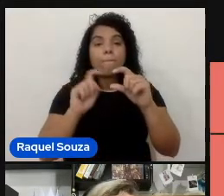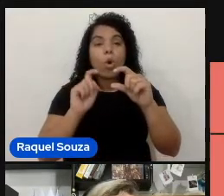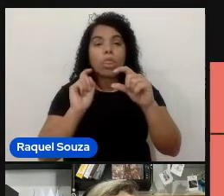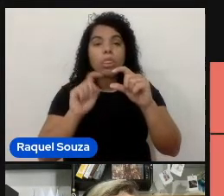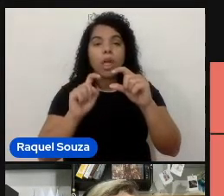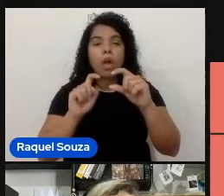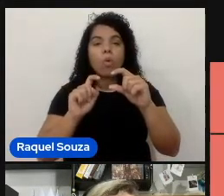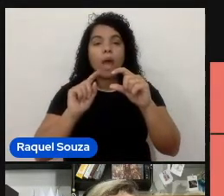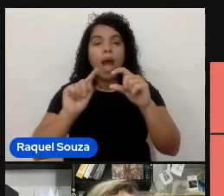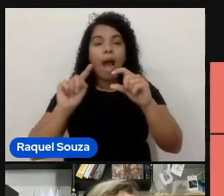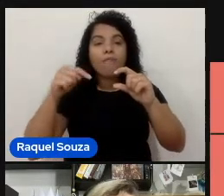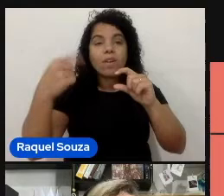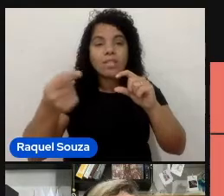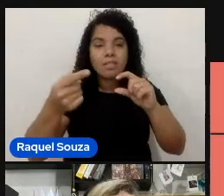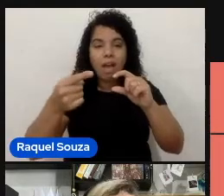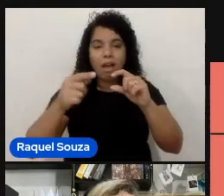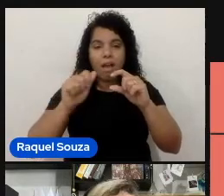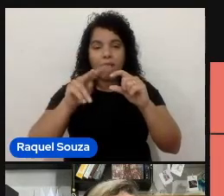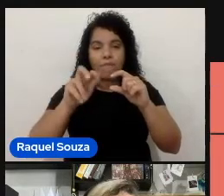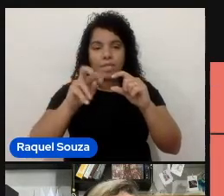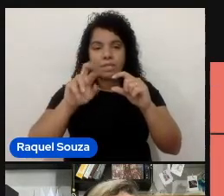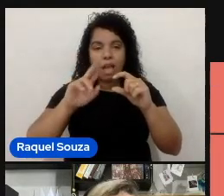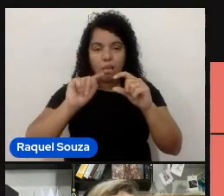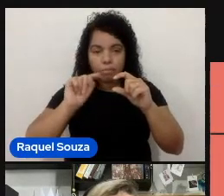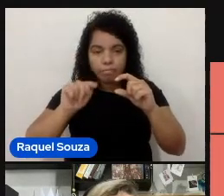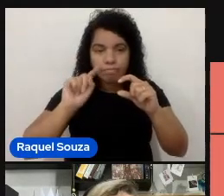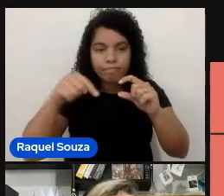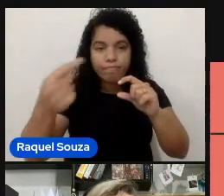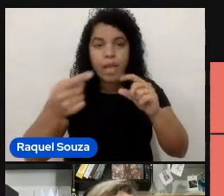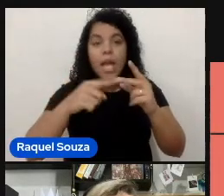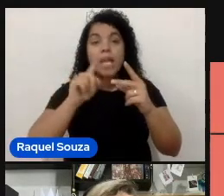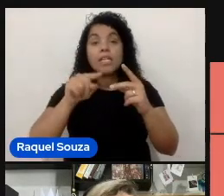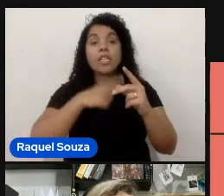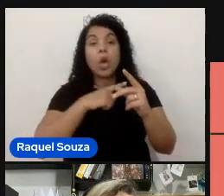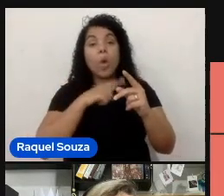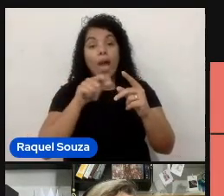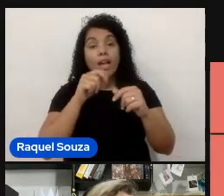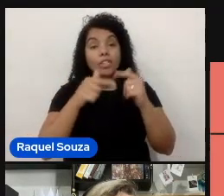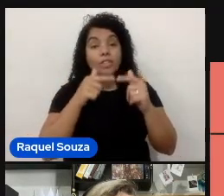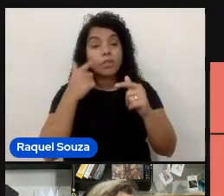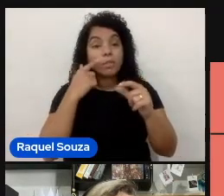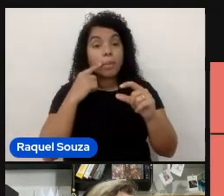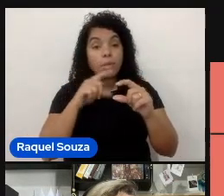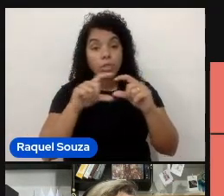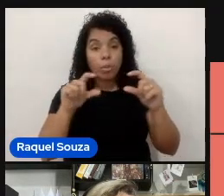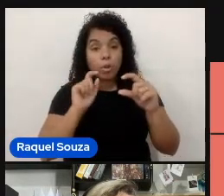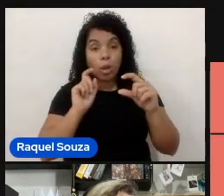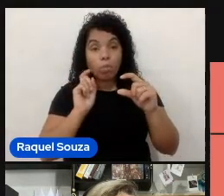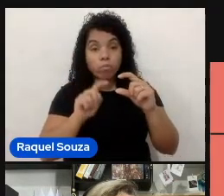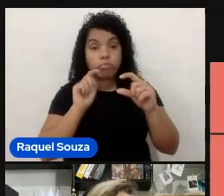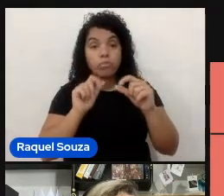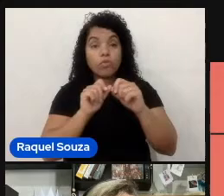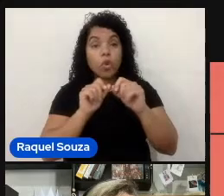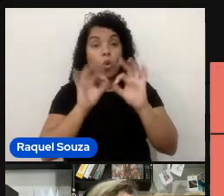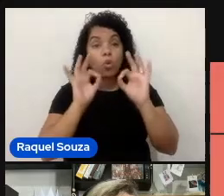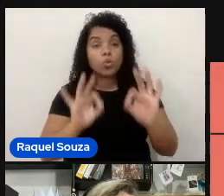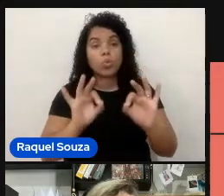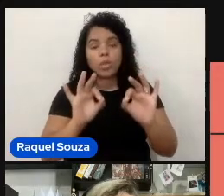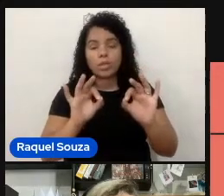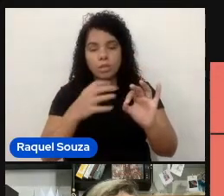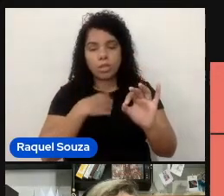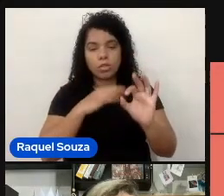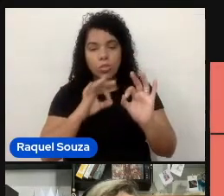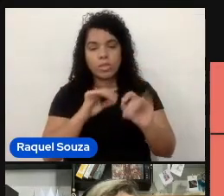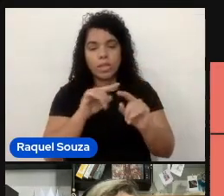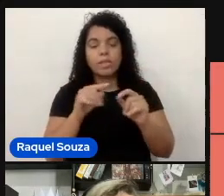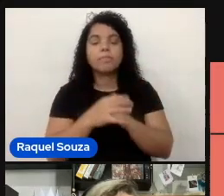avançar. A funcionalidade core é saber se o botão avançar ele foi construído na sua essência, tá?